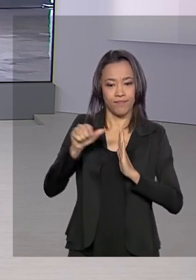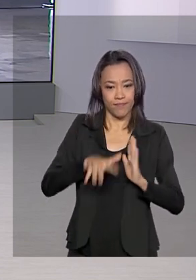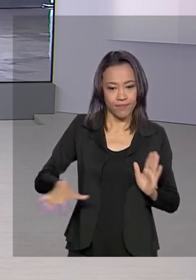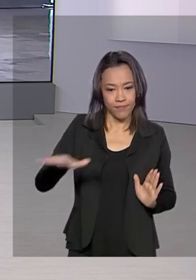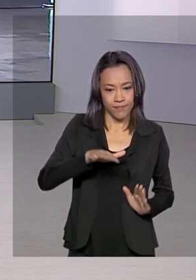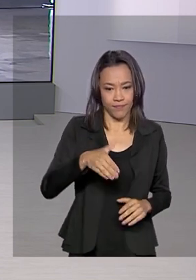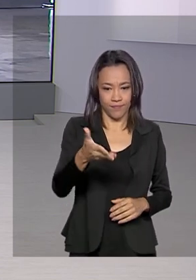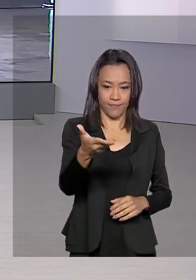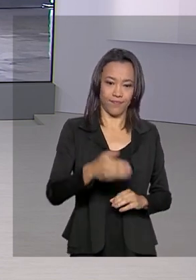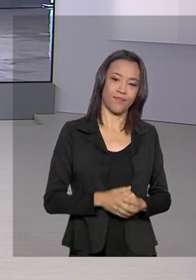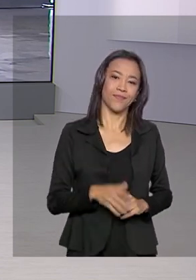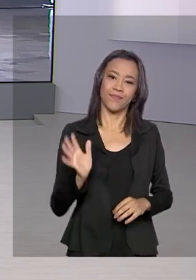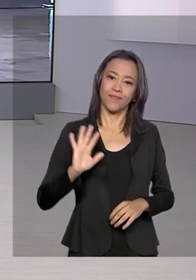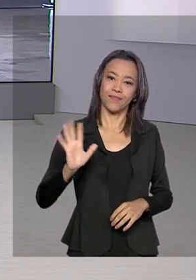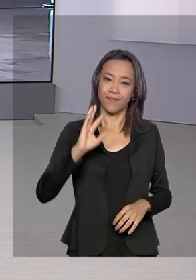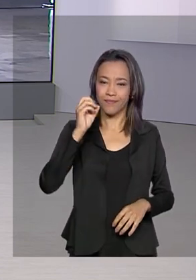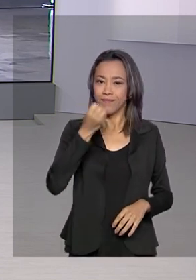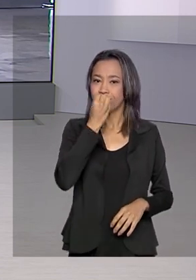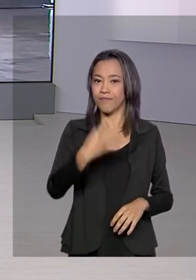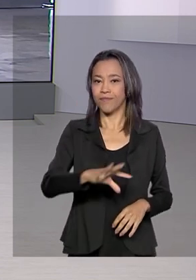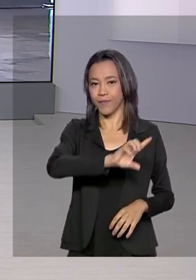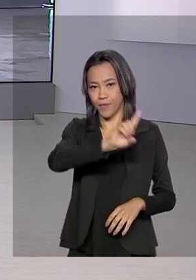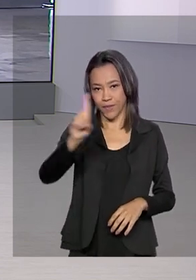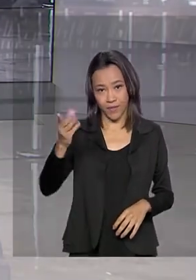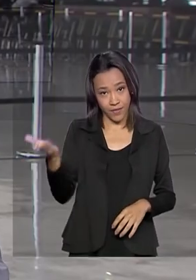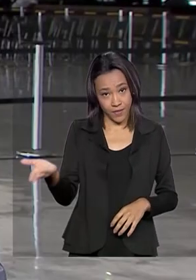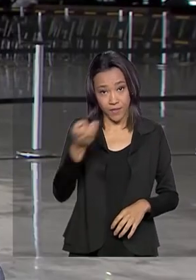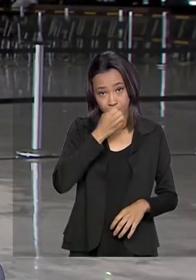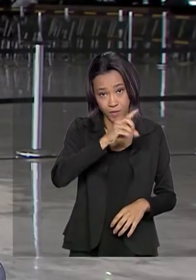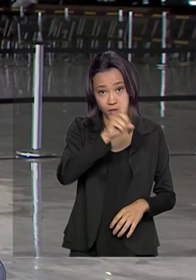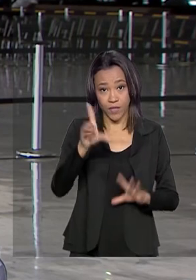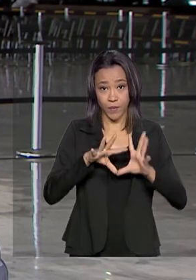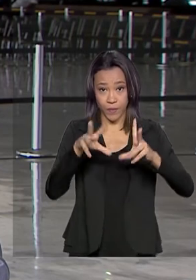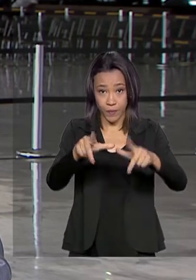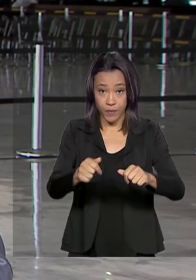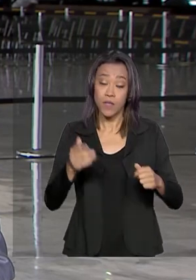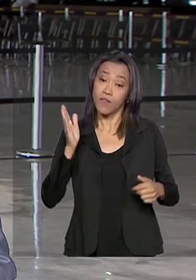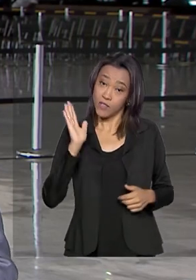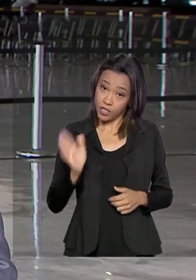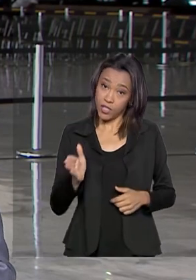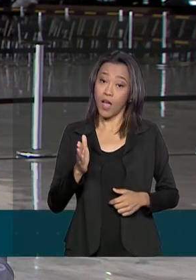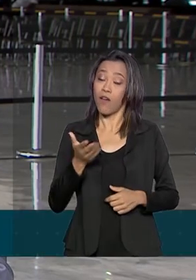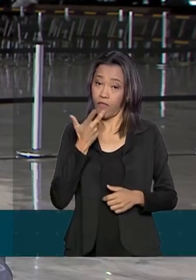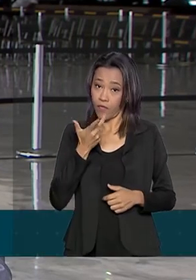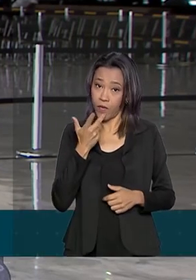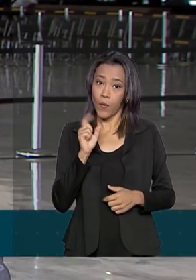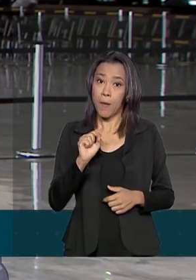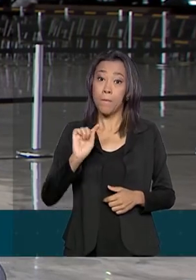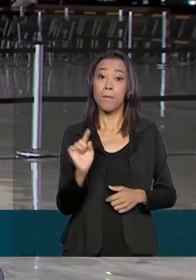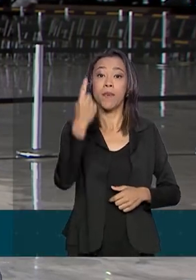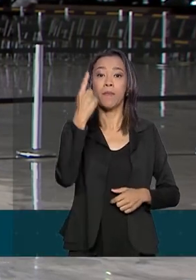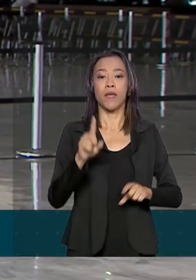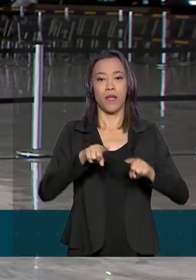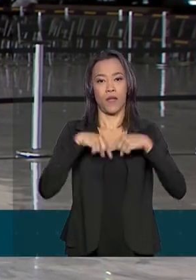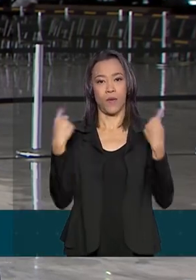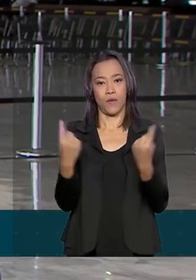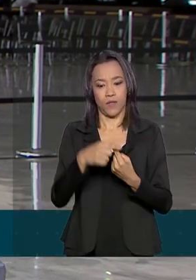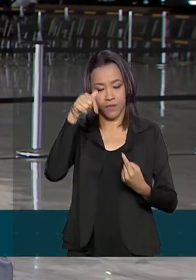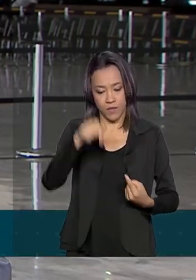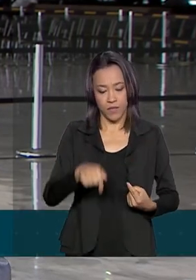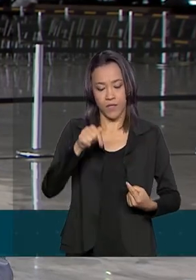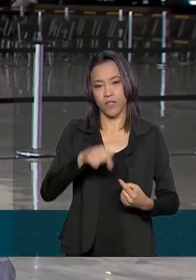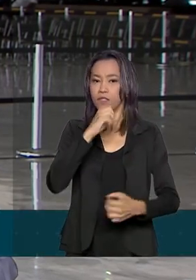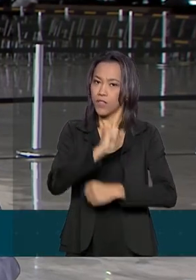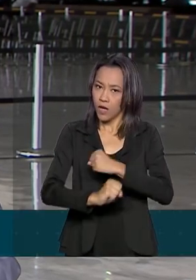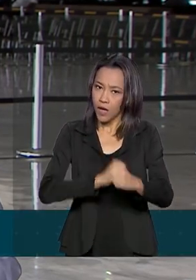olá renata bom dia pra você onde a todos realmente como você disse essa é a primeira reunião do ano do conselho de